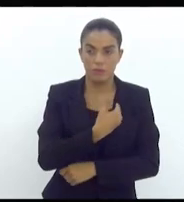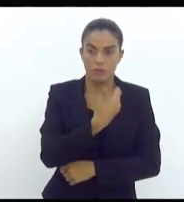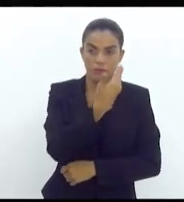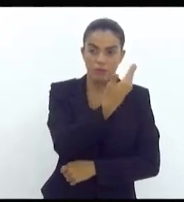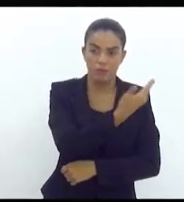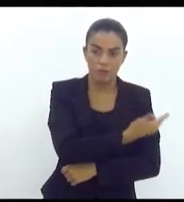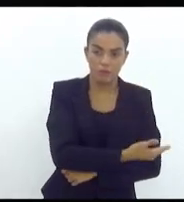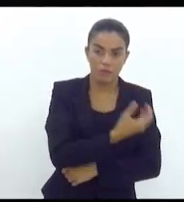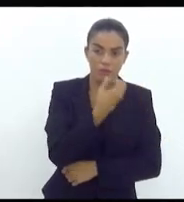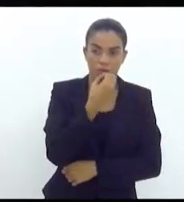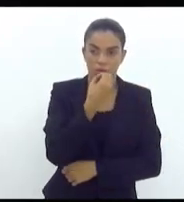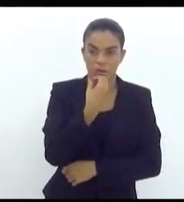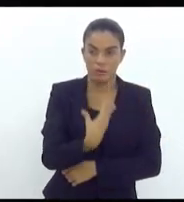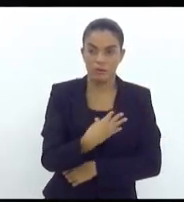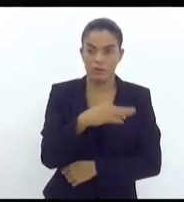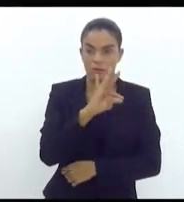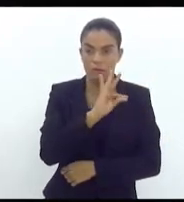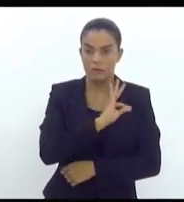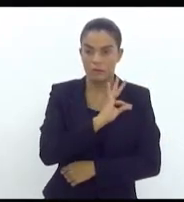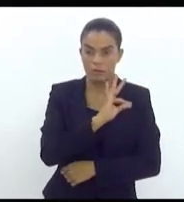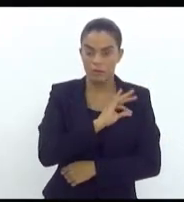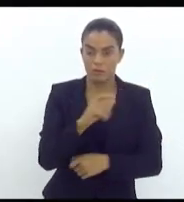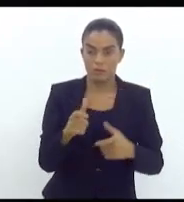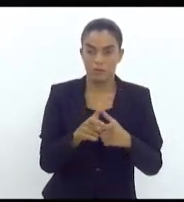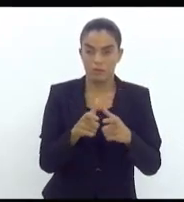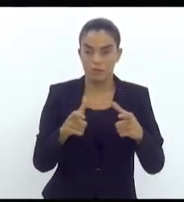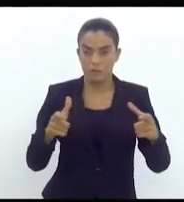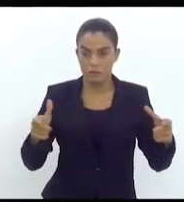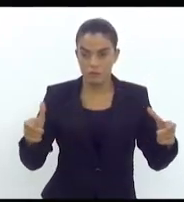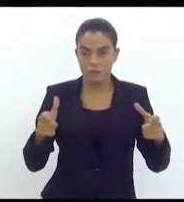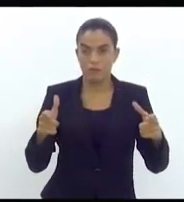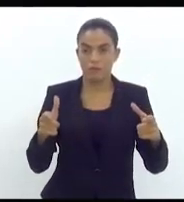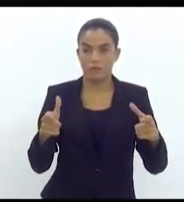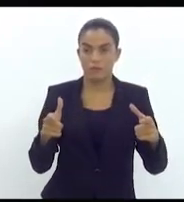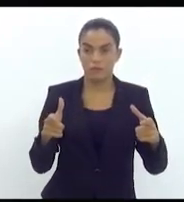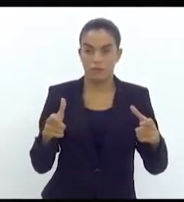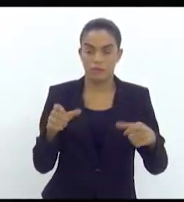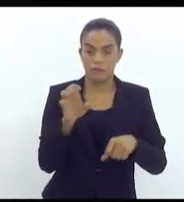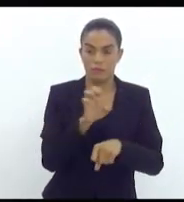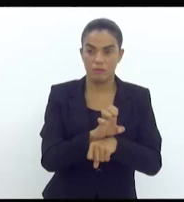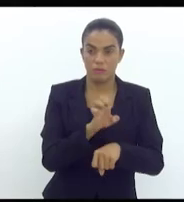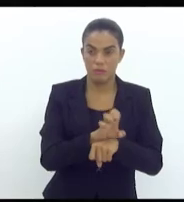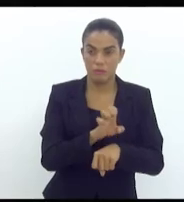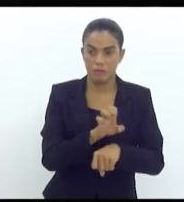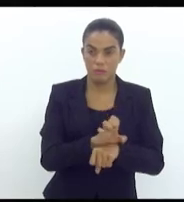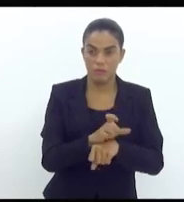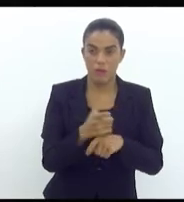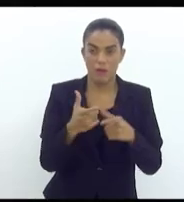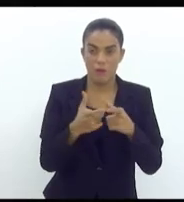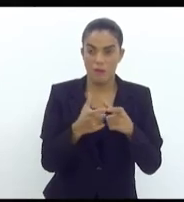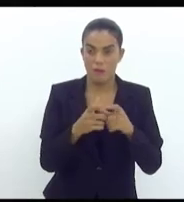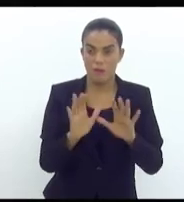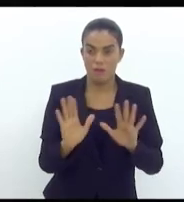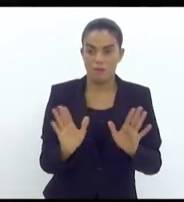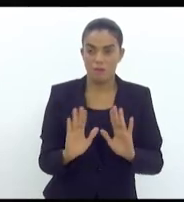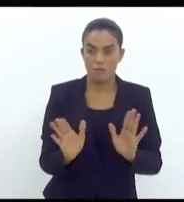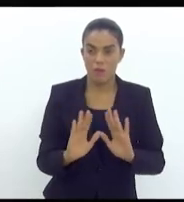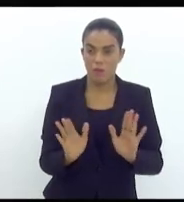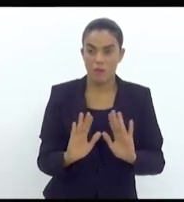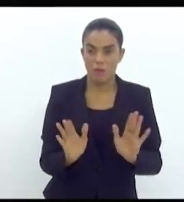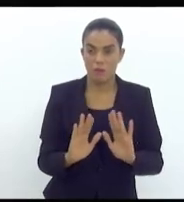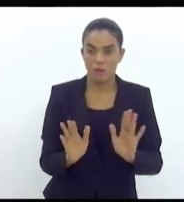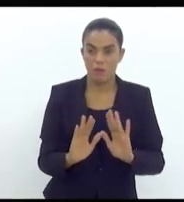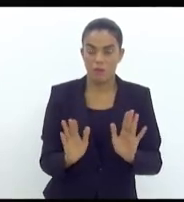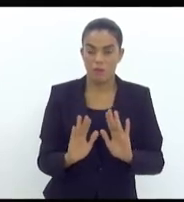dos bons policiais que são maioria esmagadora nesse estado maioria esmagadora não